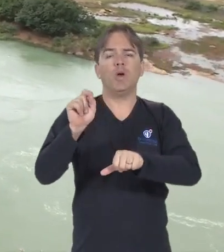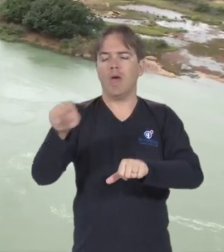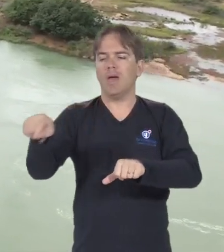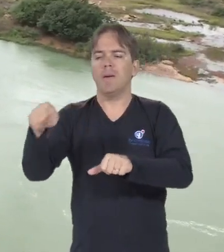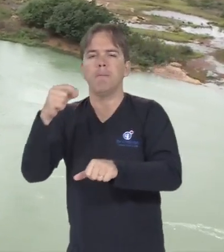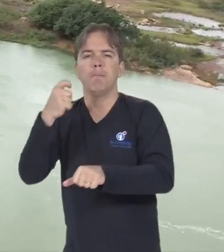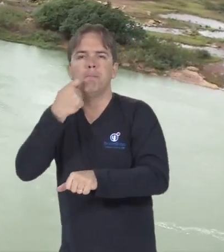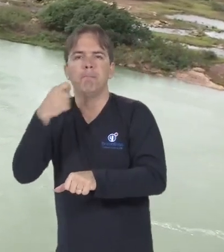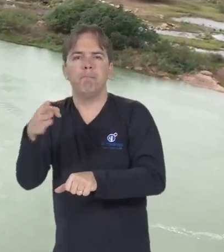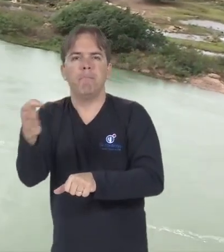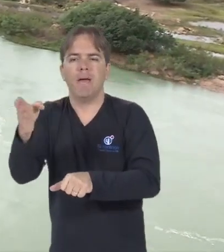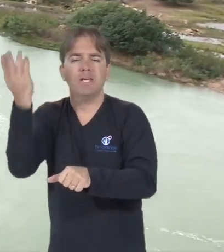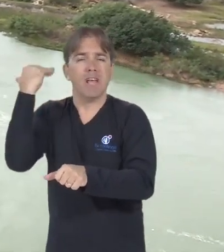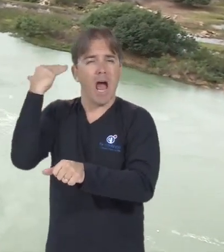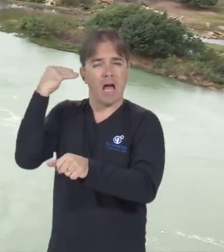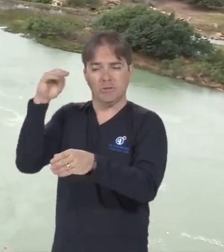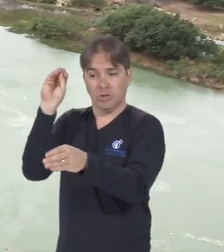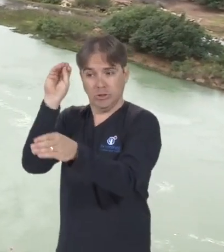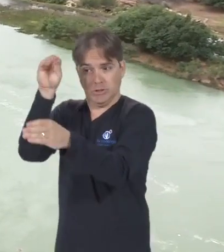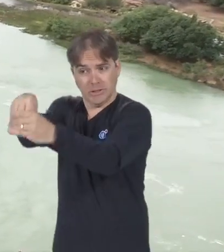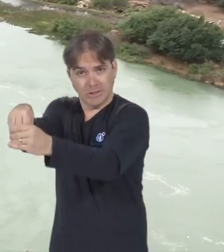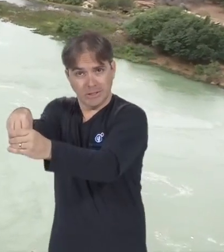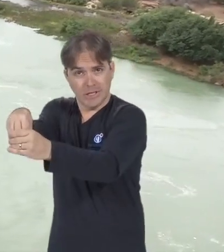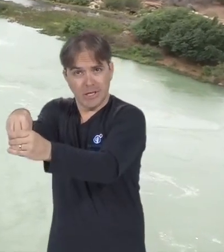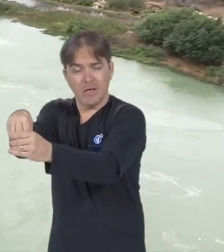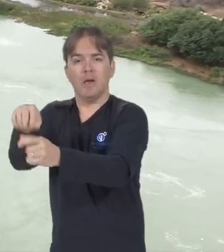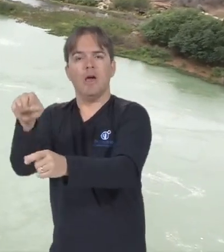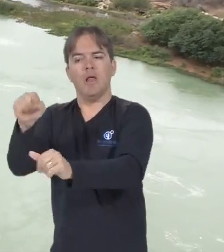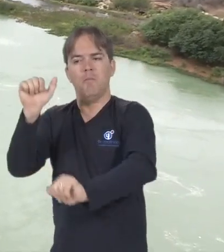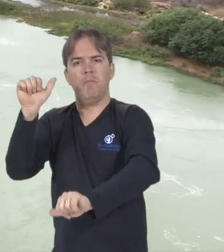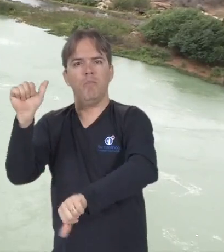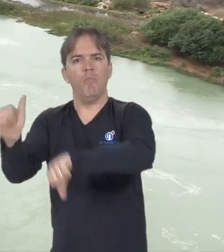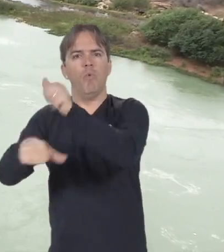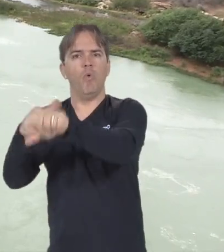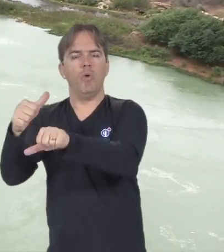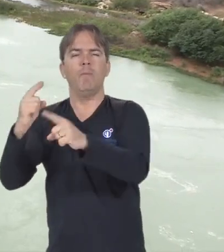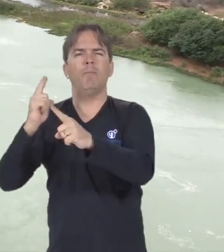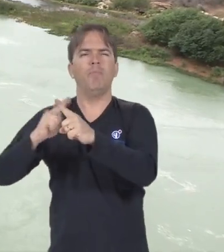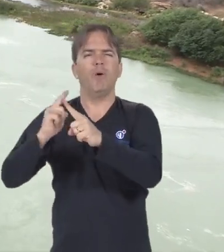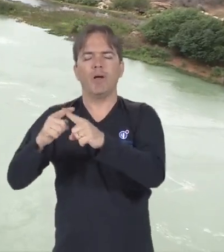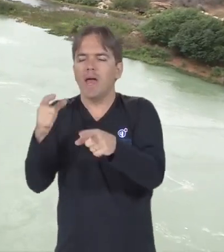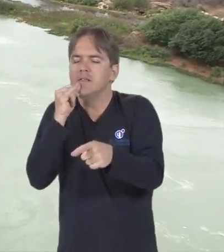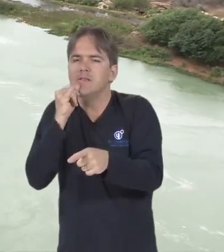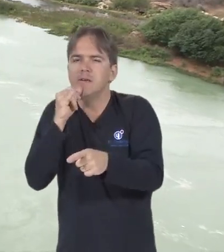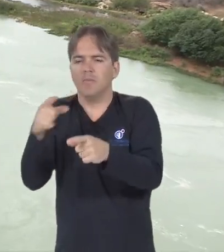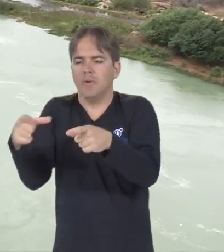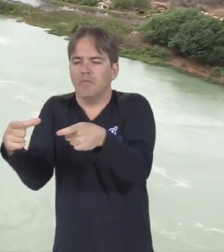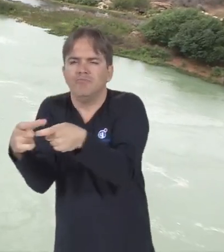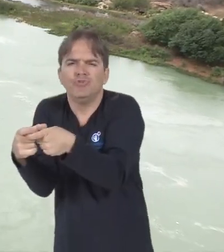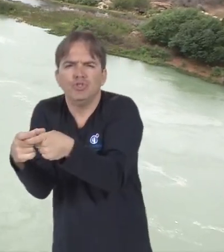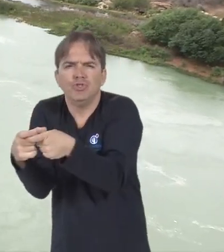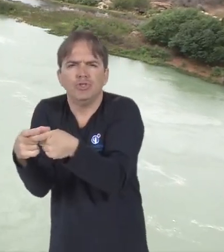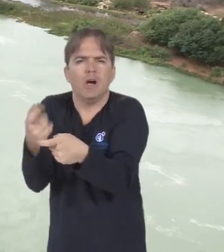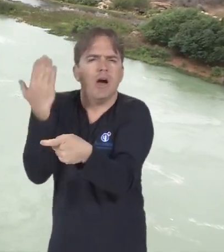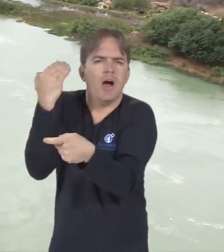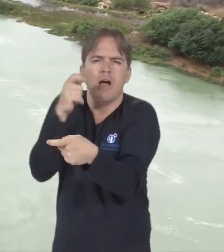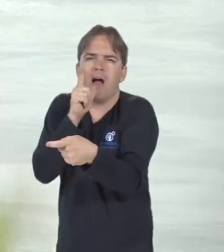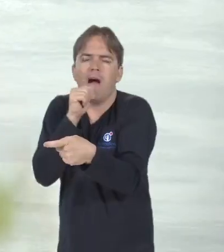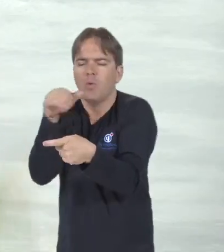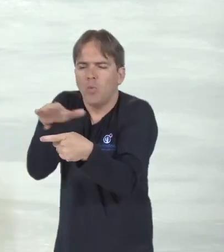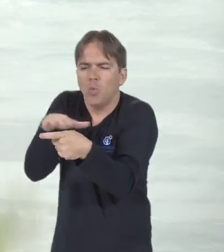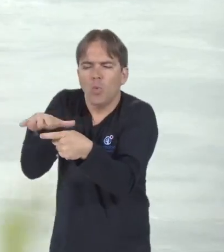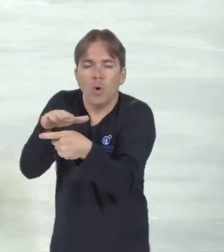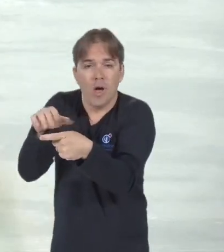vivem nesses locais, porque a gente sabe que reservatórios, pequenos açudes e reservatórios no